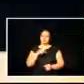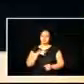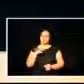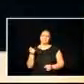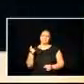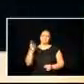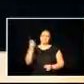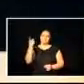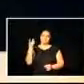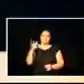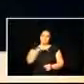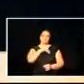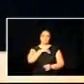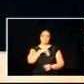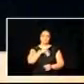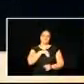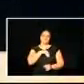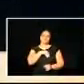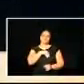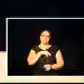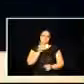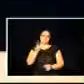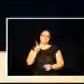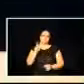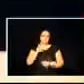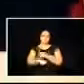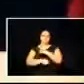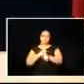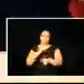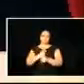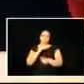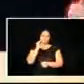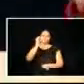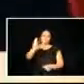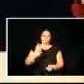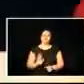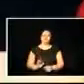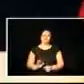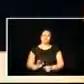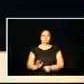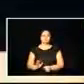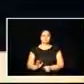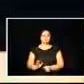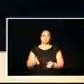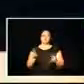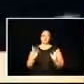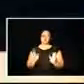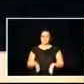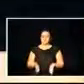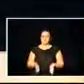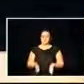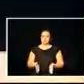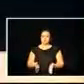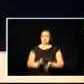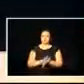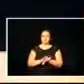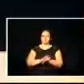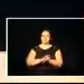citei agora aqui. Em relação a isso, nada foi apresentado.